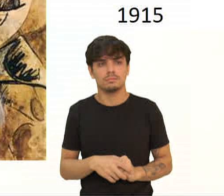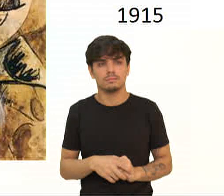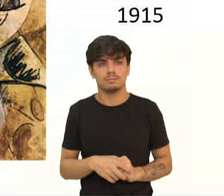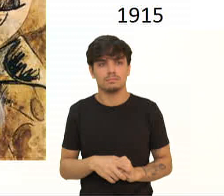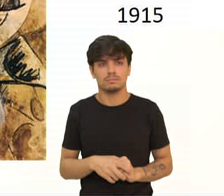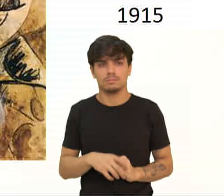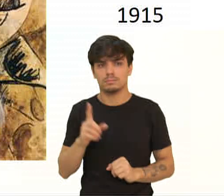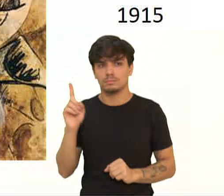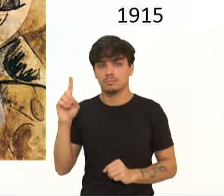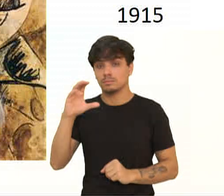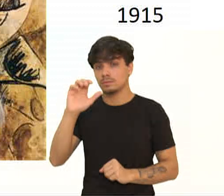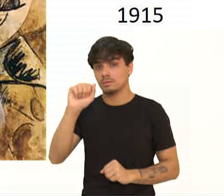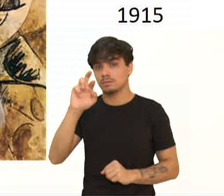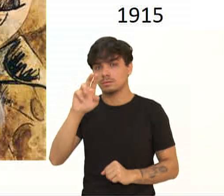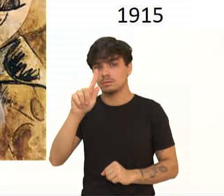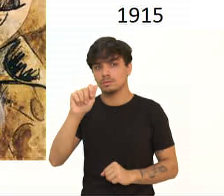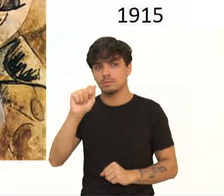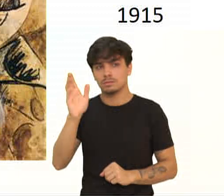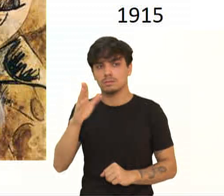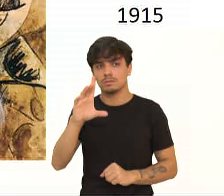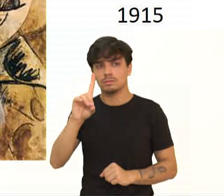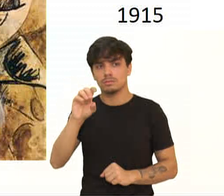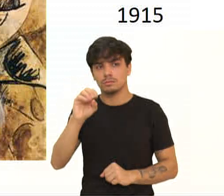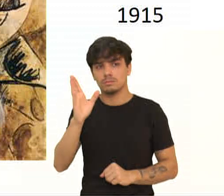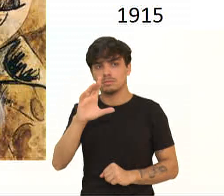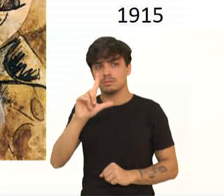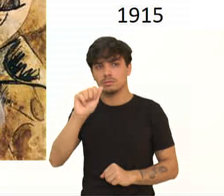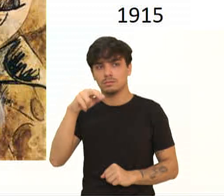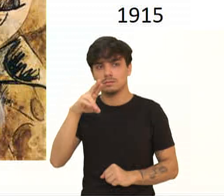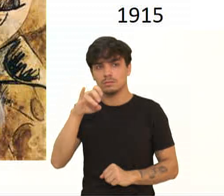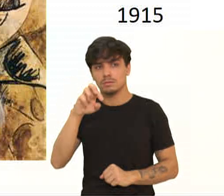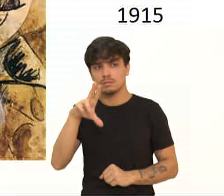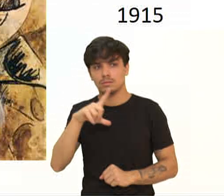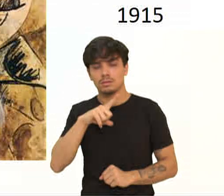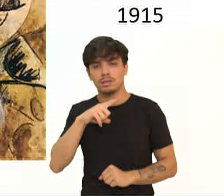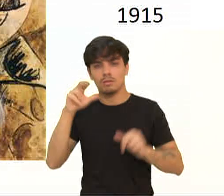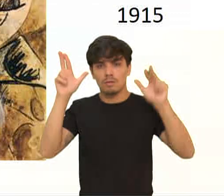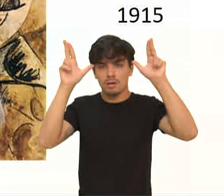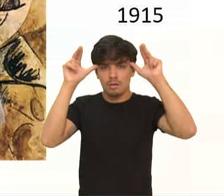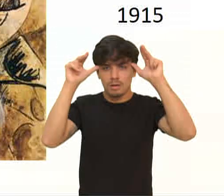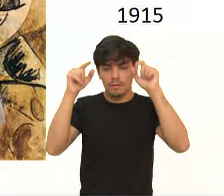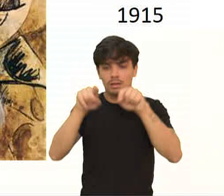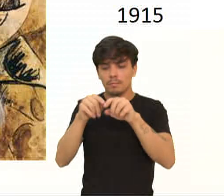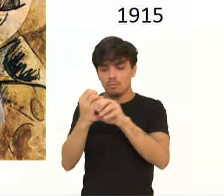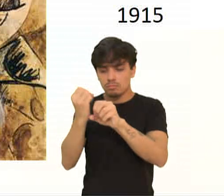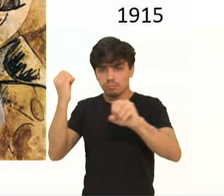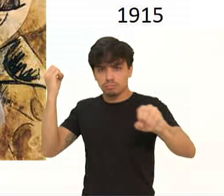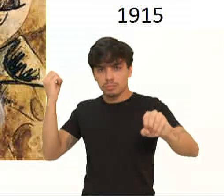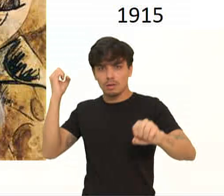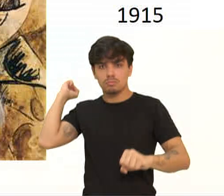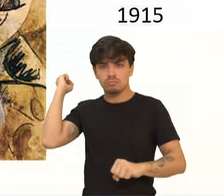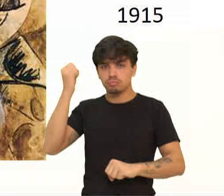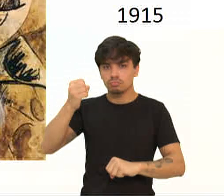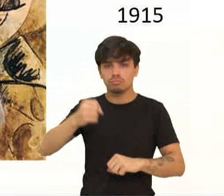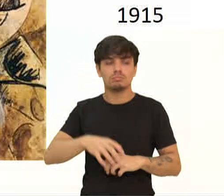Vai ter uma influência do cubismo que estava acontecendo nessa época também. A gente vê essa figura bem geométrica ali, essa mulher bem